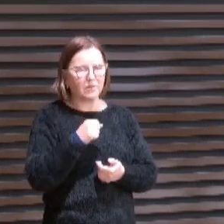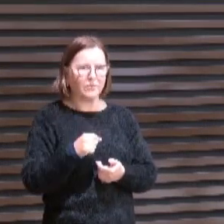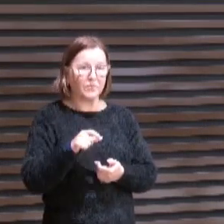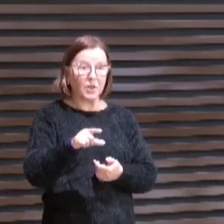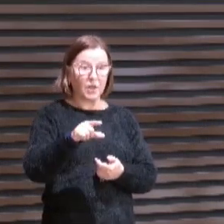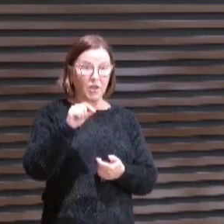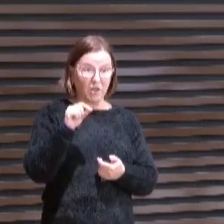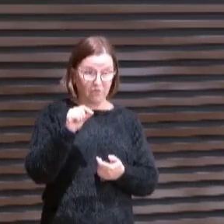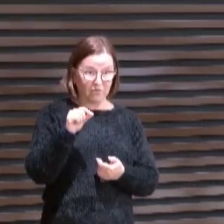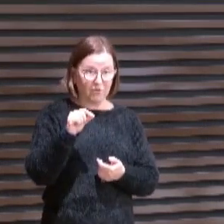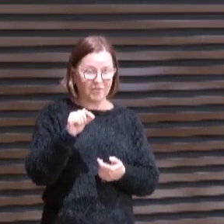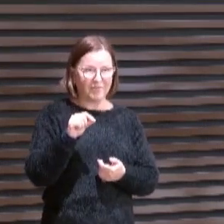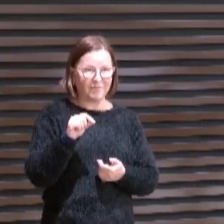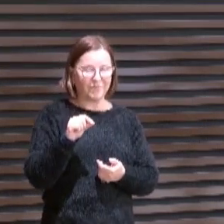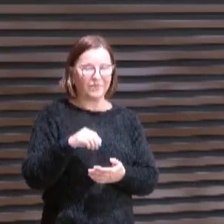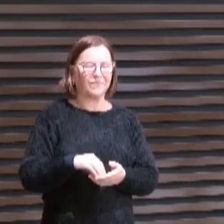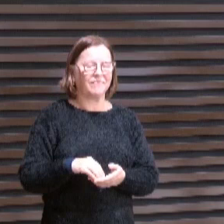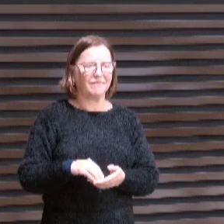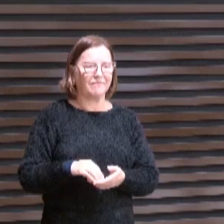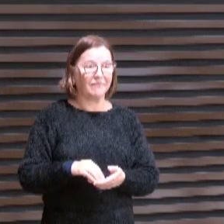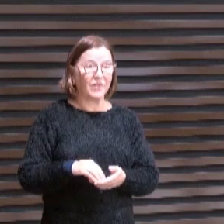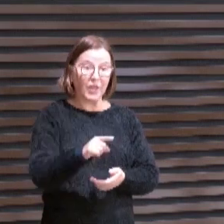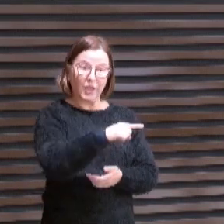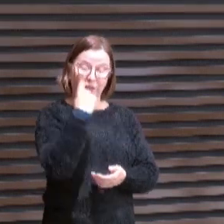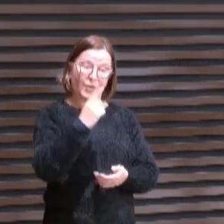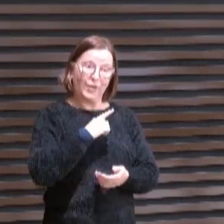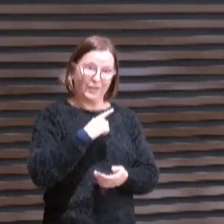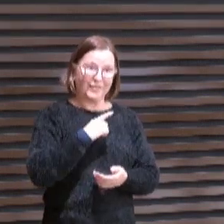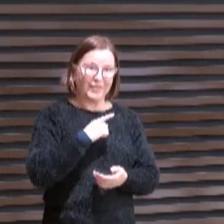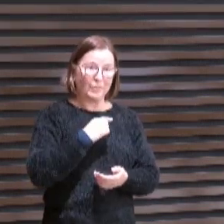Nós temos um Salvador que tomou o nosso lugar de uma maneira